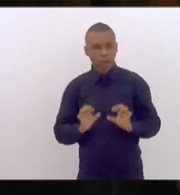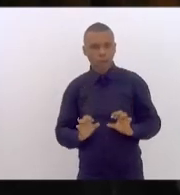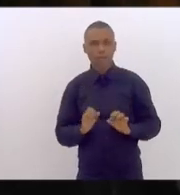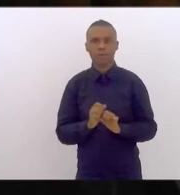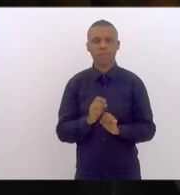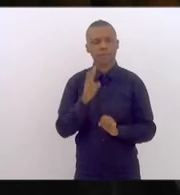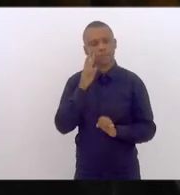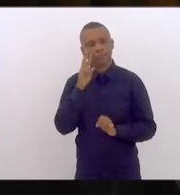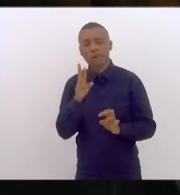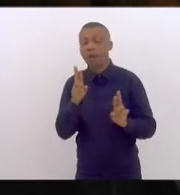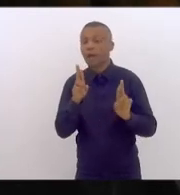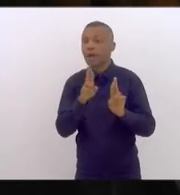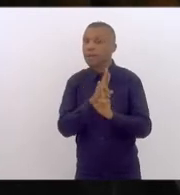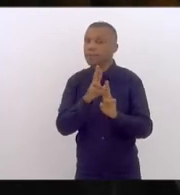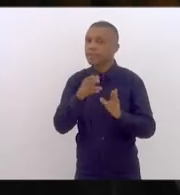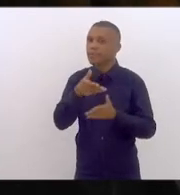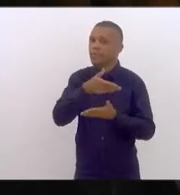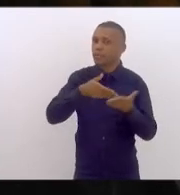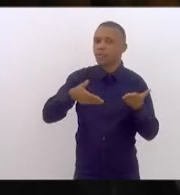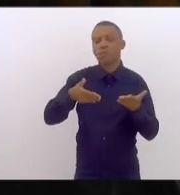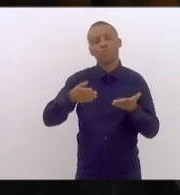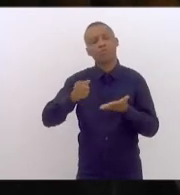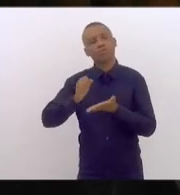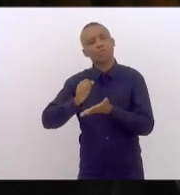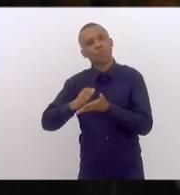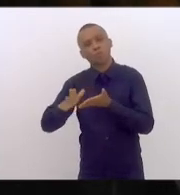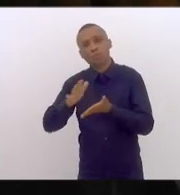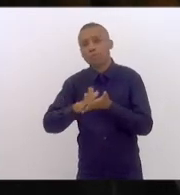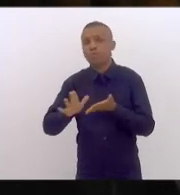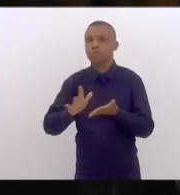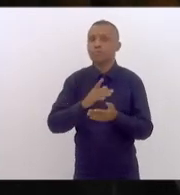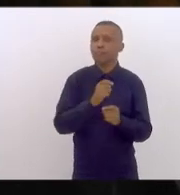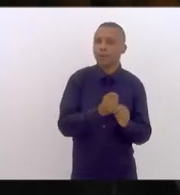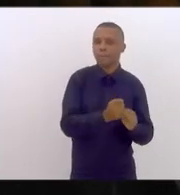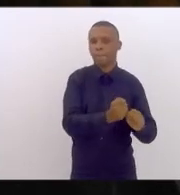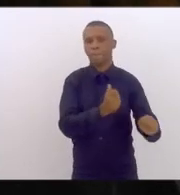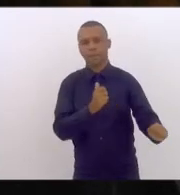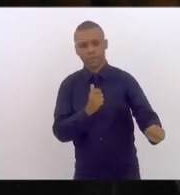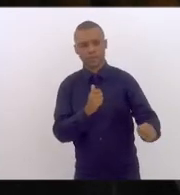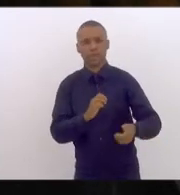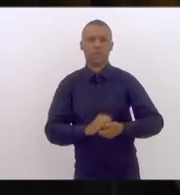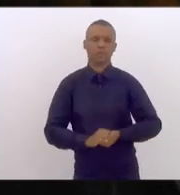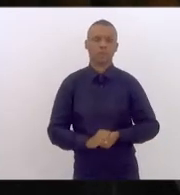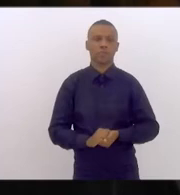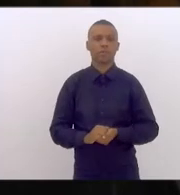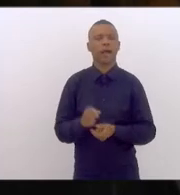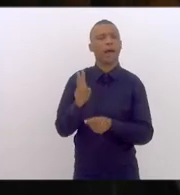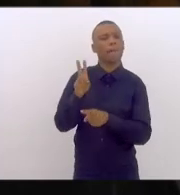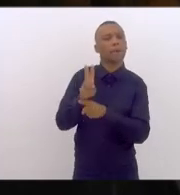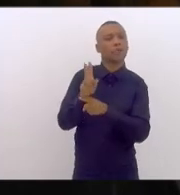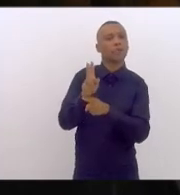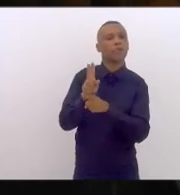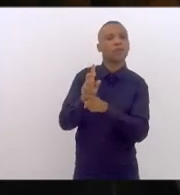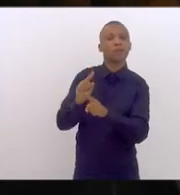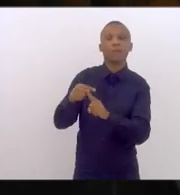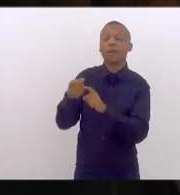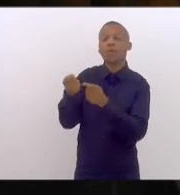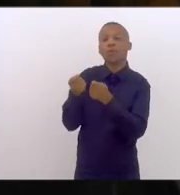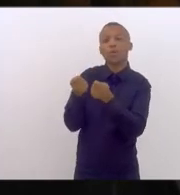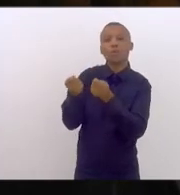as relações benefício custo tá monitorando e controlando as suas despesas